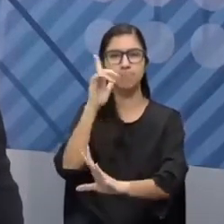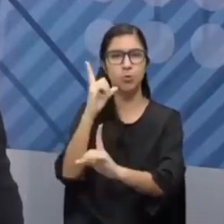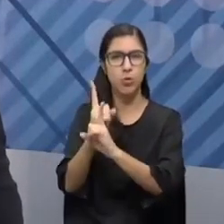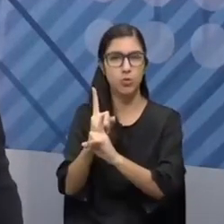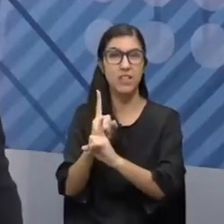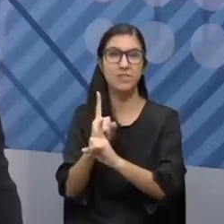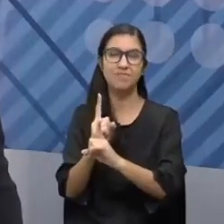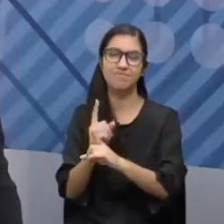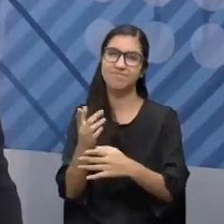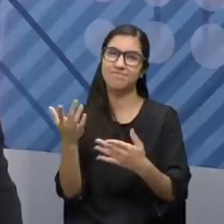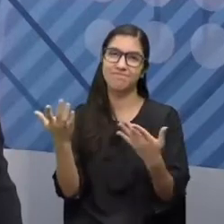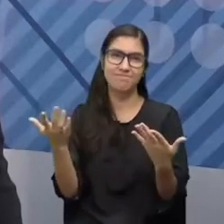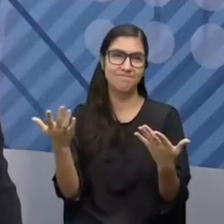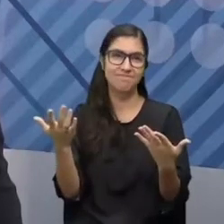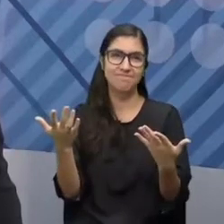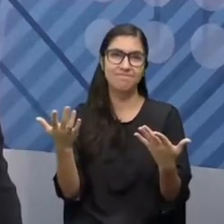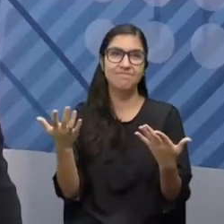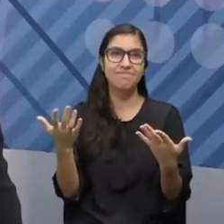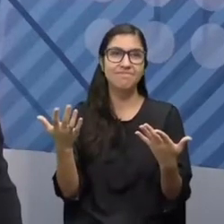E é